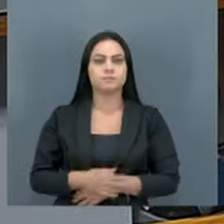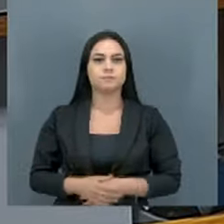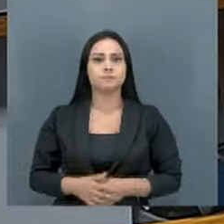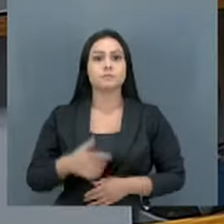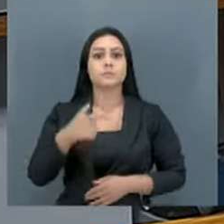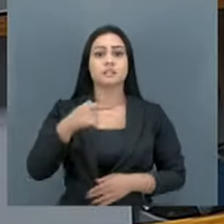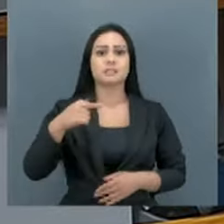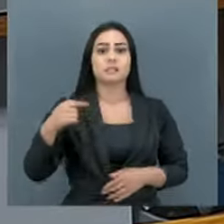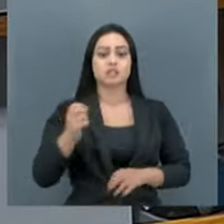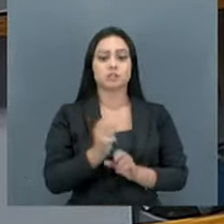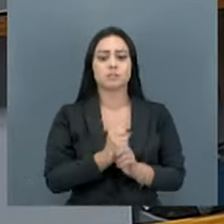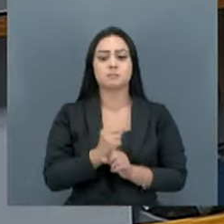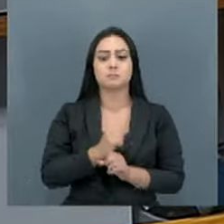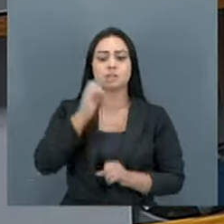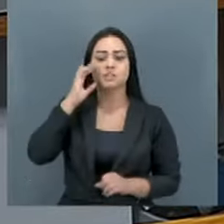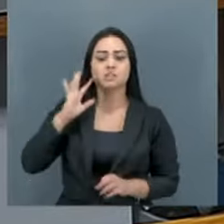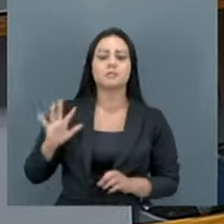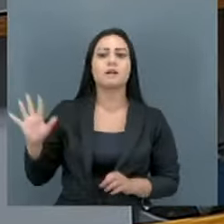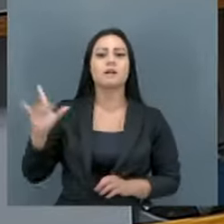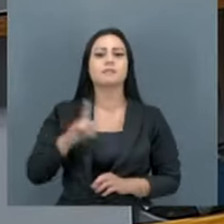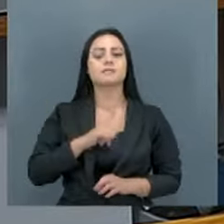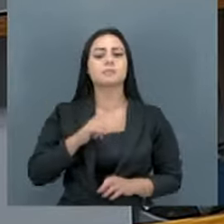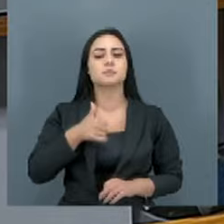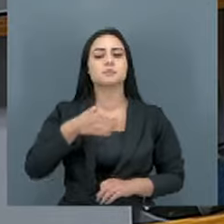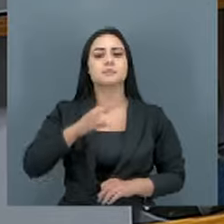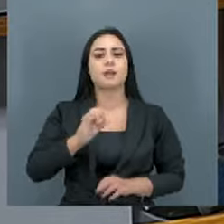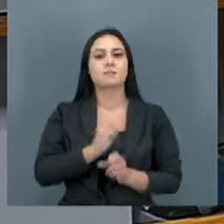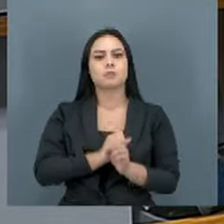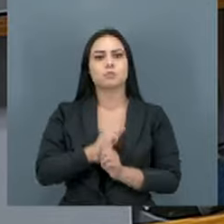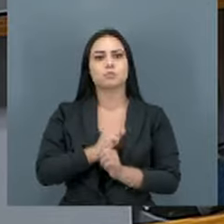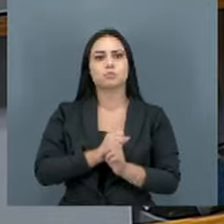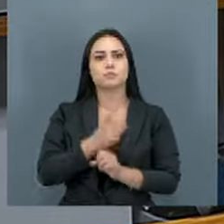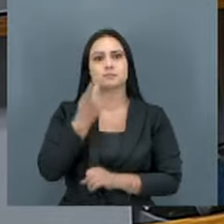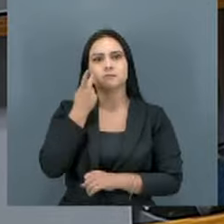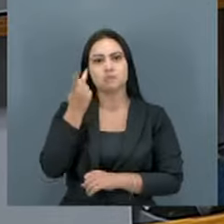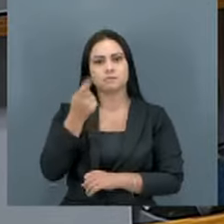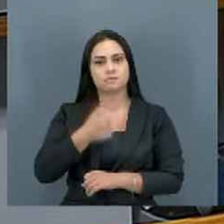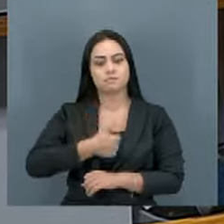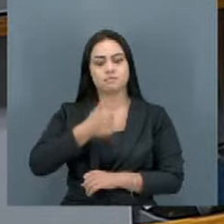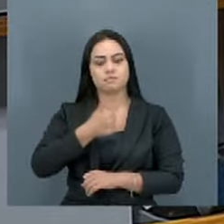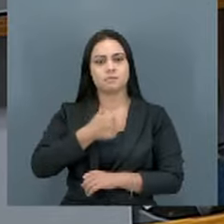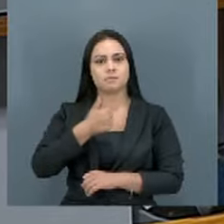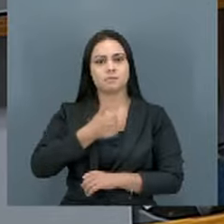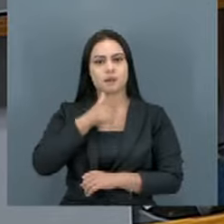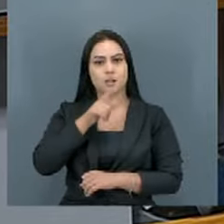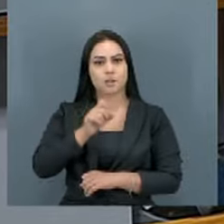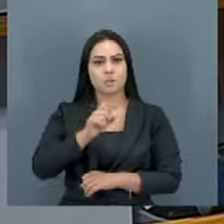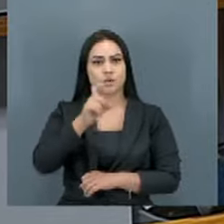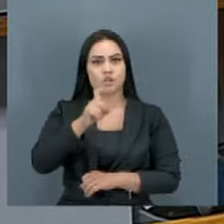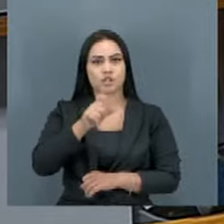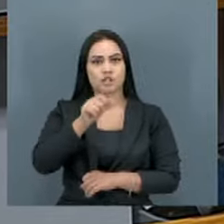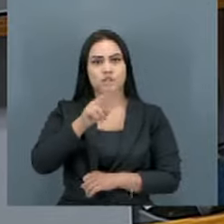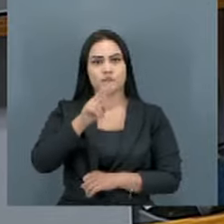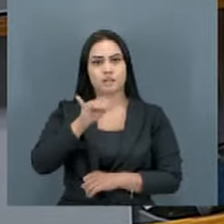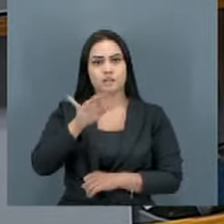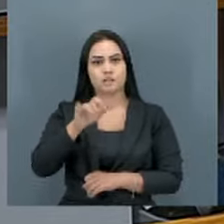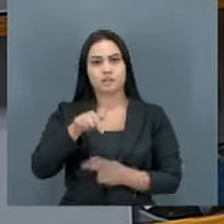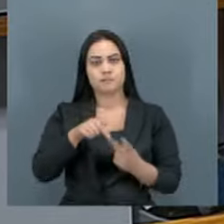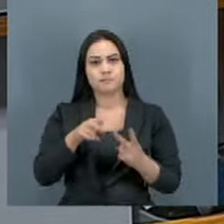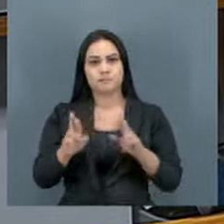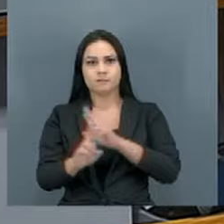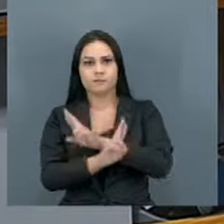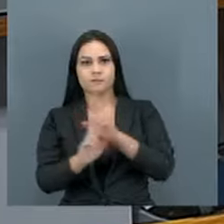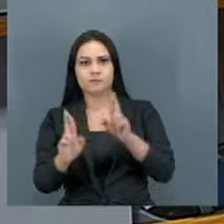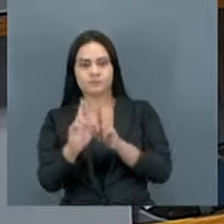77 anos. Vamos imaginar que a gente teve aí 10 anos para aprender a língua chavante, o chavante se relacionar com a